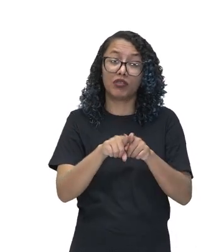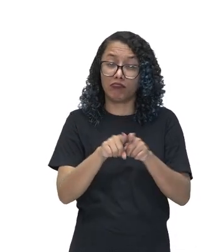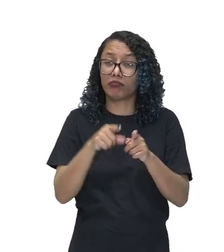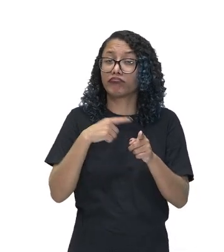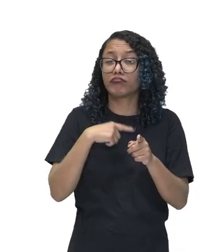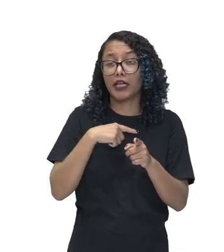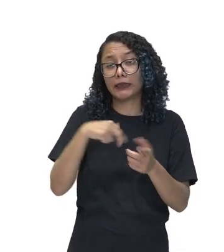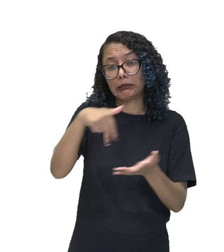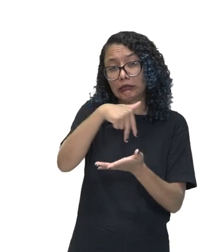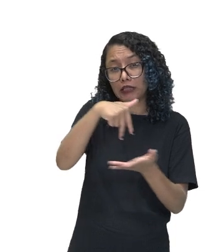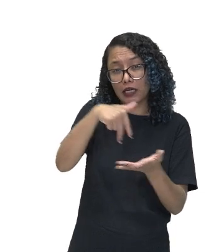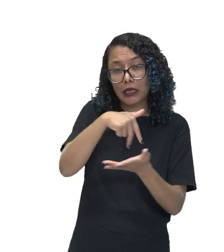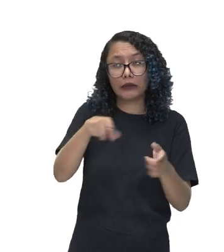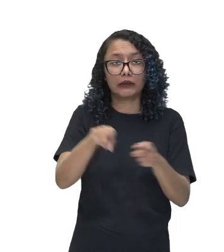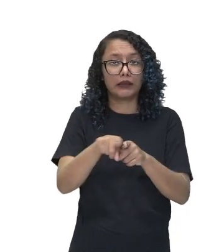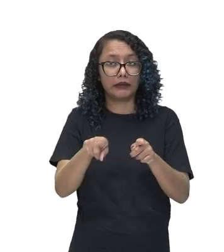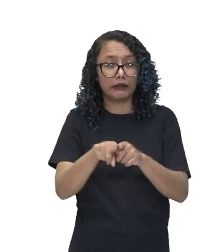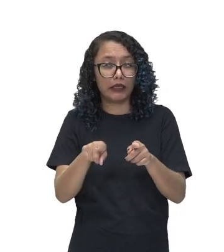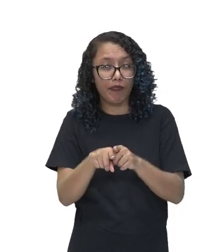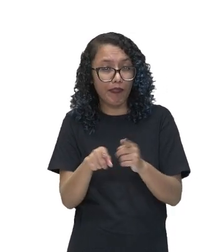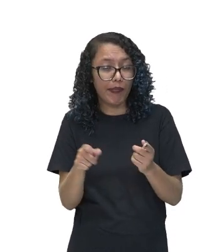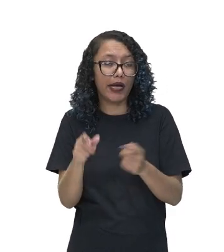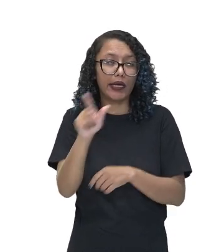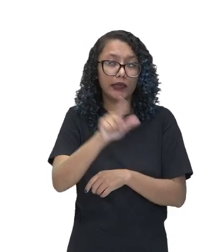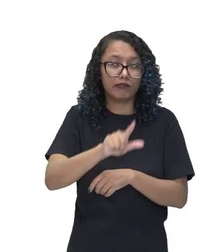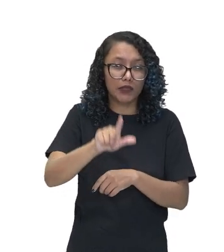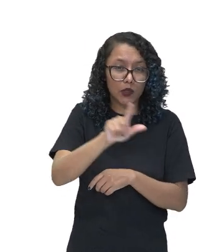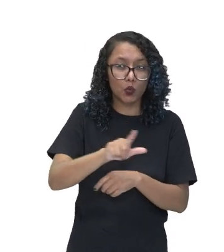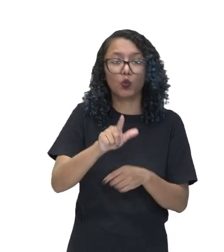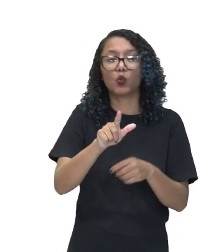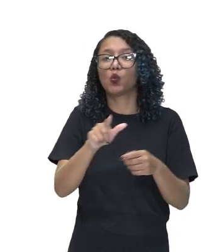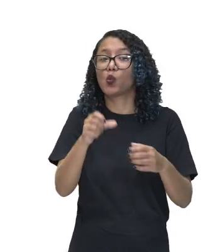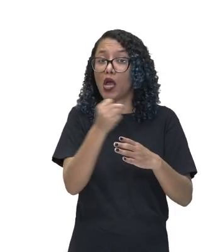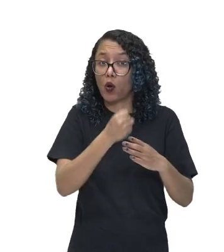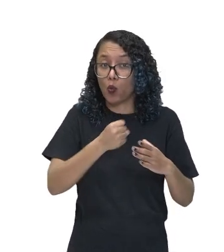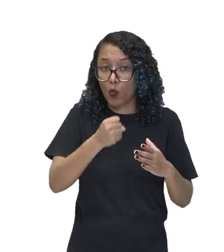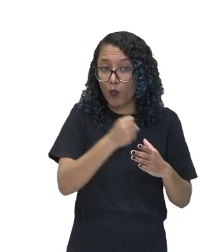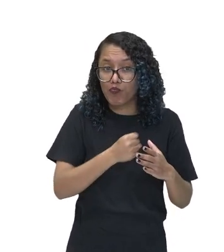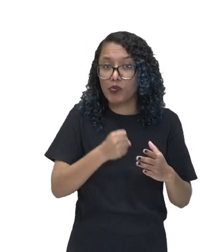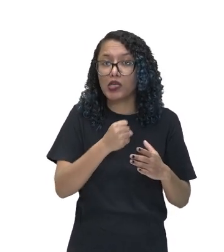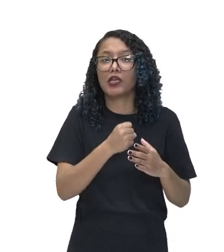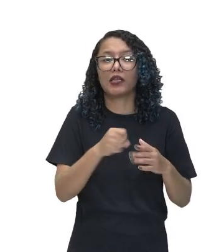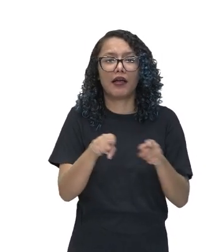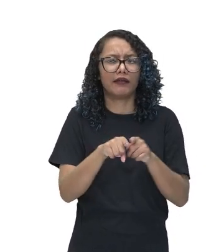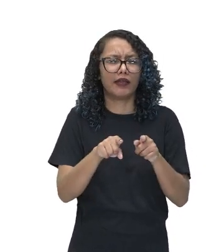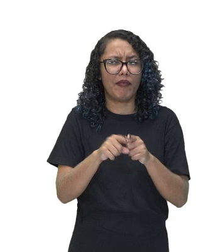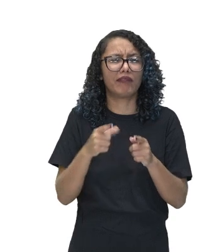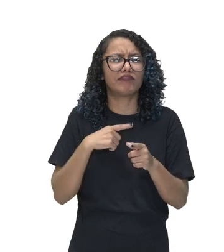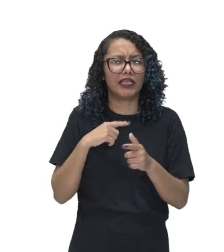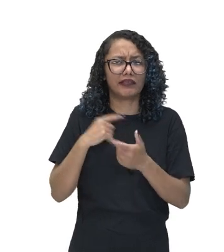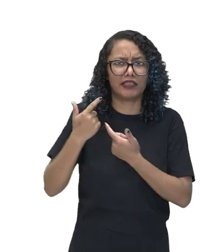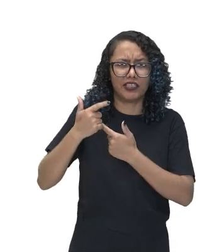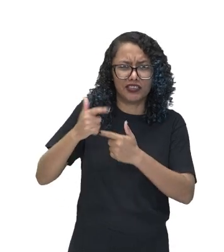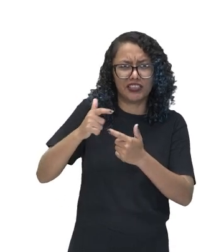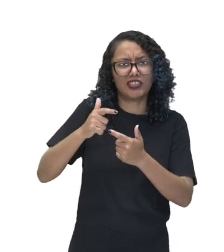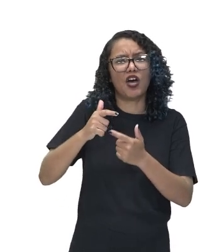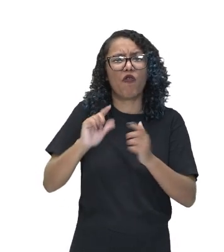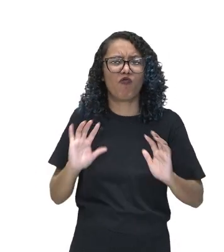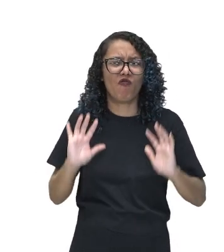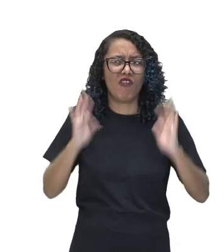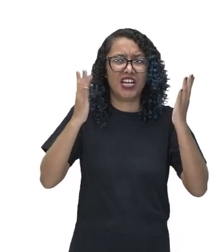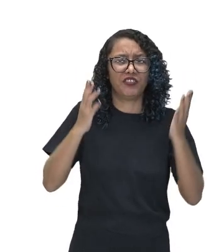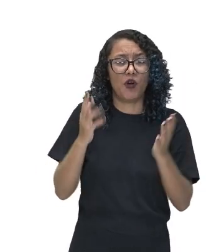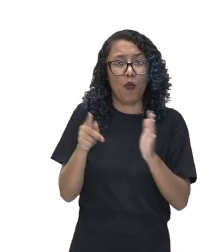danças, a literatura, a sua culinária, e ela é rica em tradições e também em